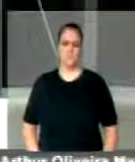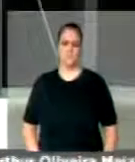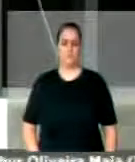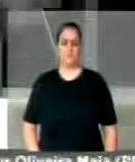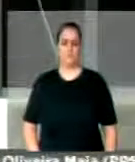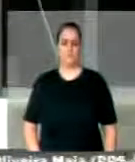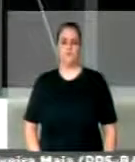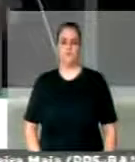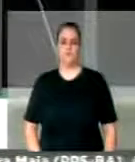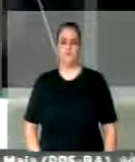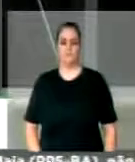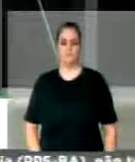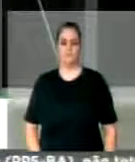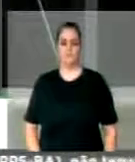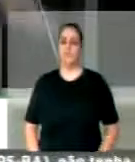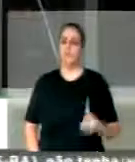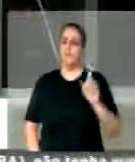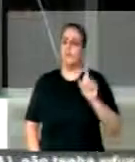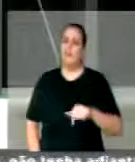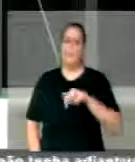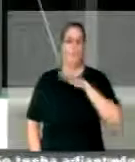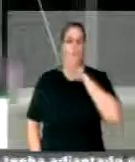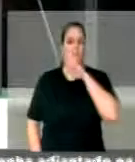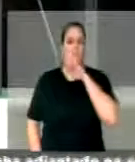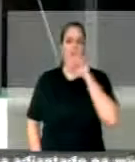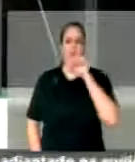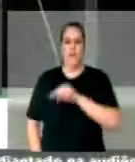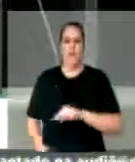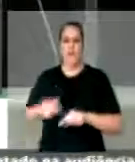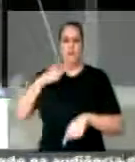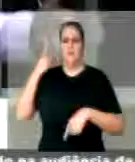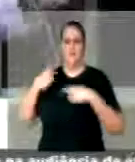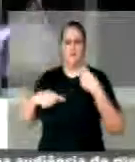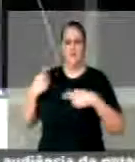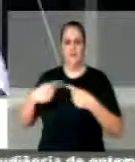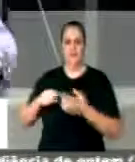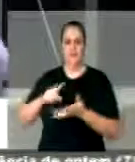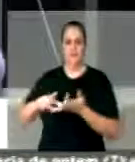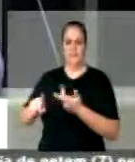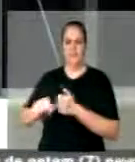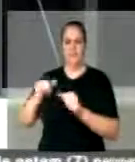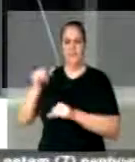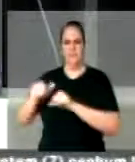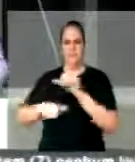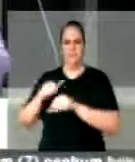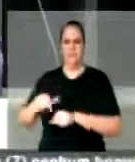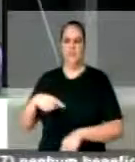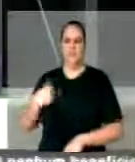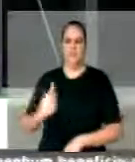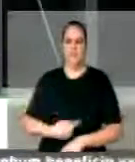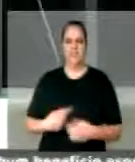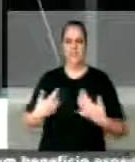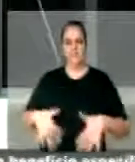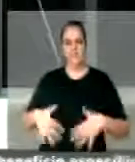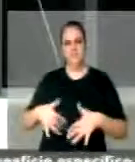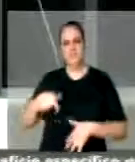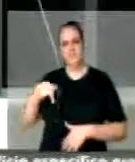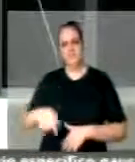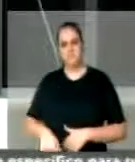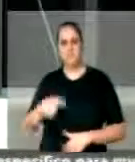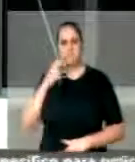é essa malfadada política de reformas que nós estamos tendo nesta